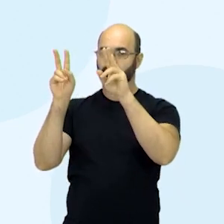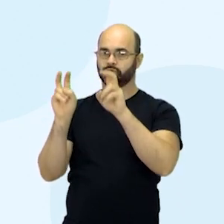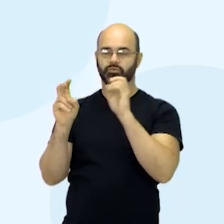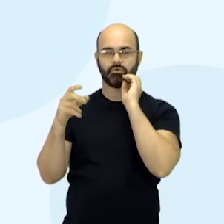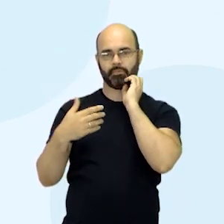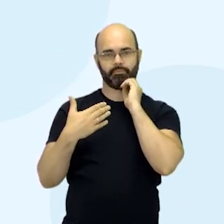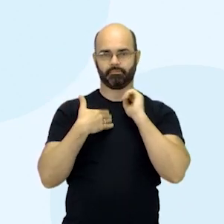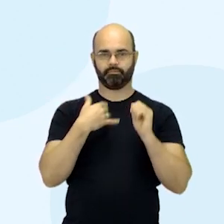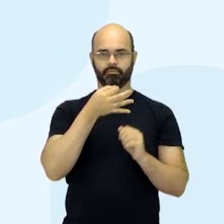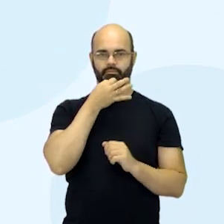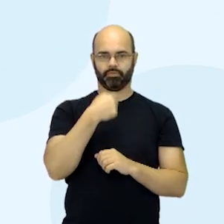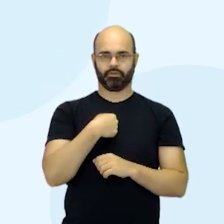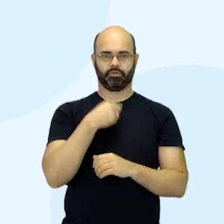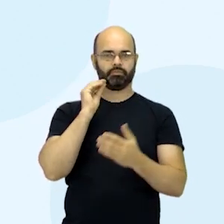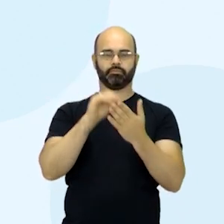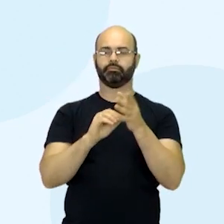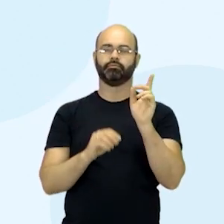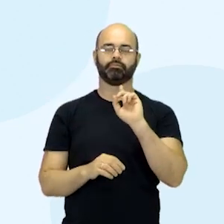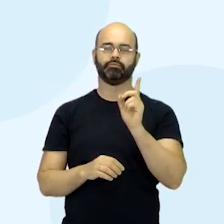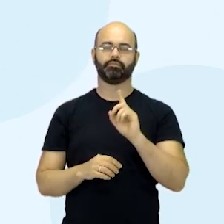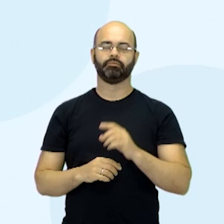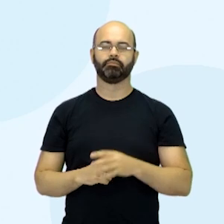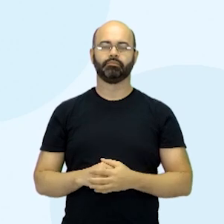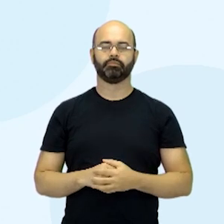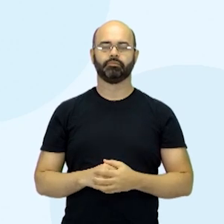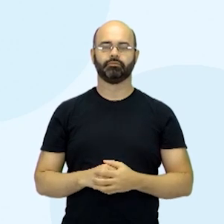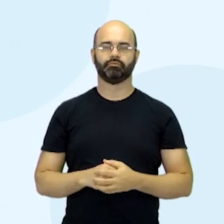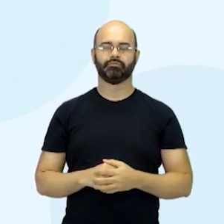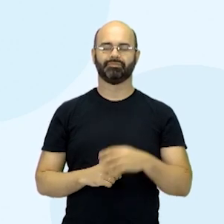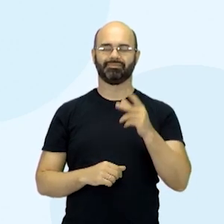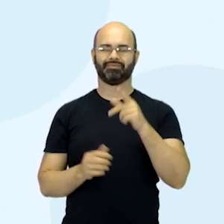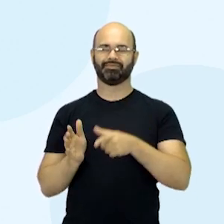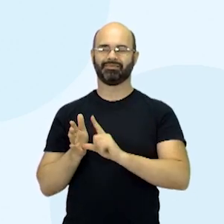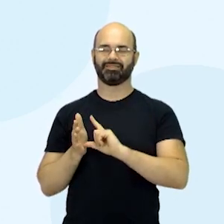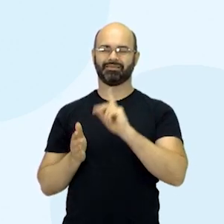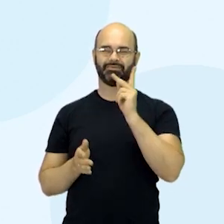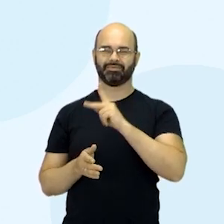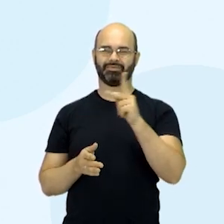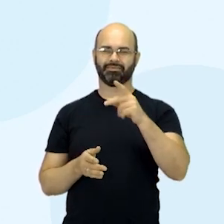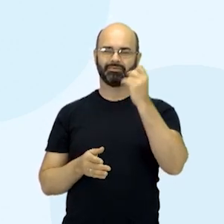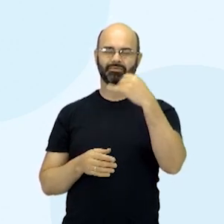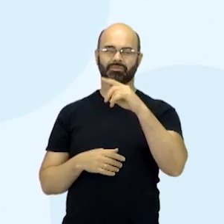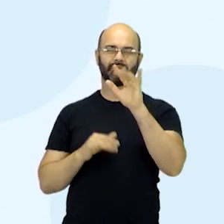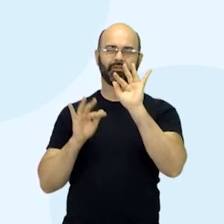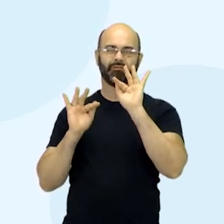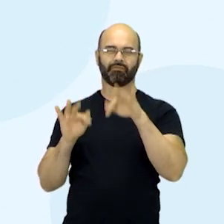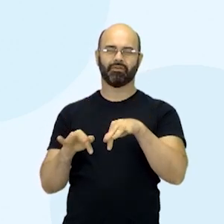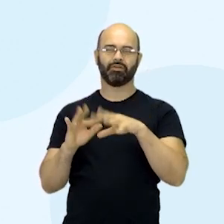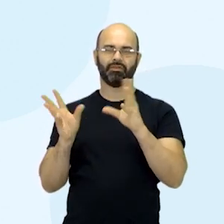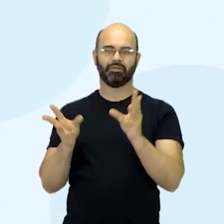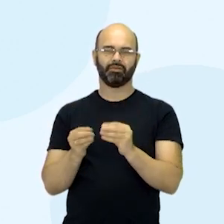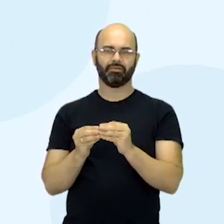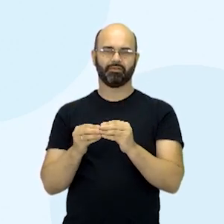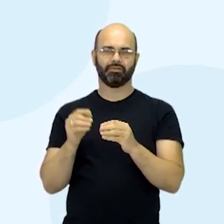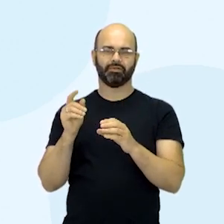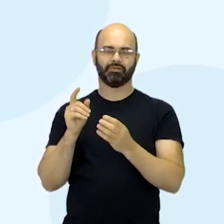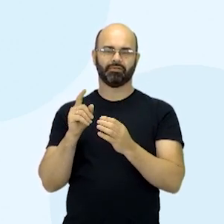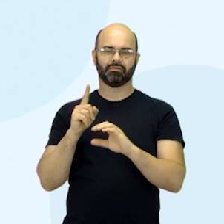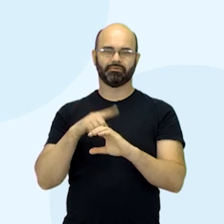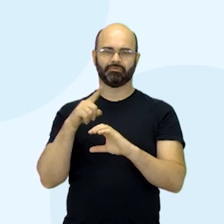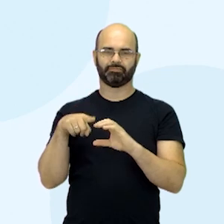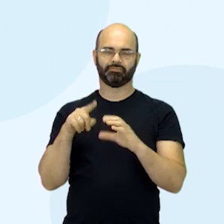sua opinião. Nós comentamos, até de acordo com o pedido do professor, no final, na conclusão do seu artigo de